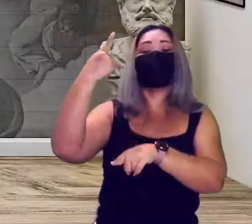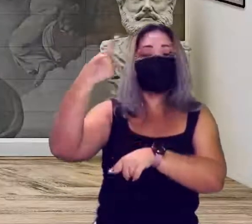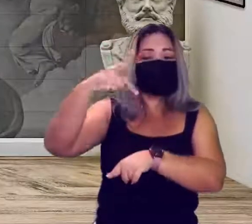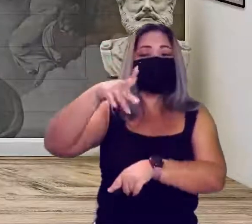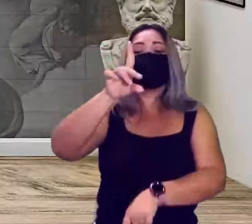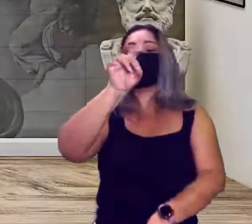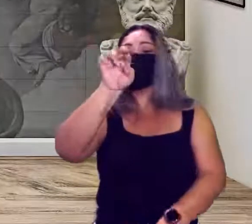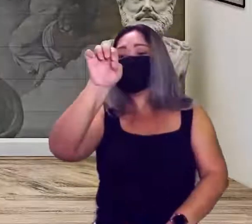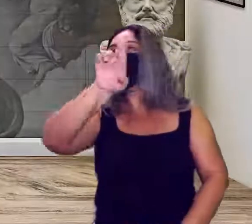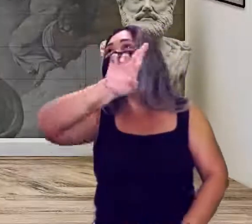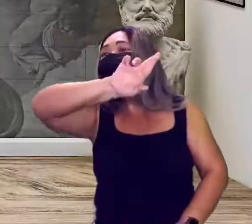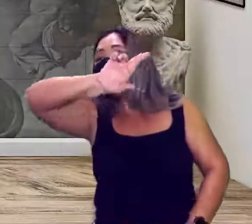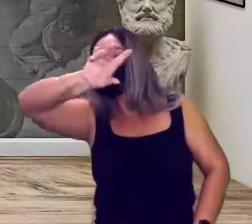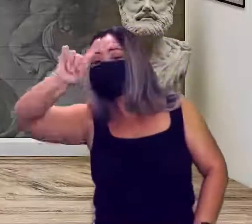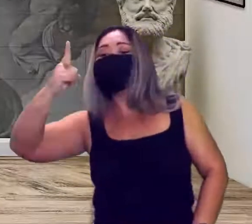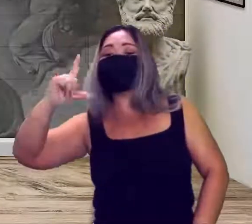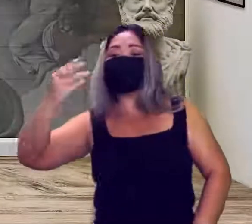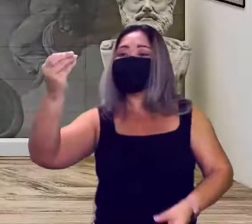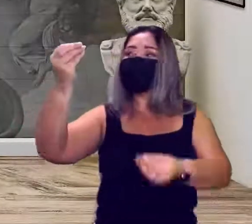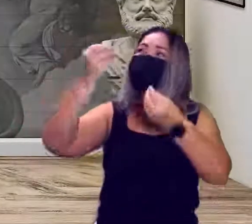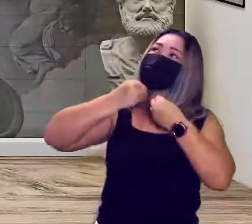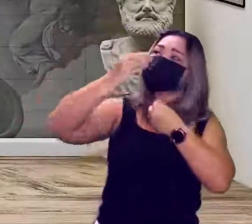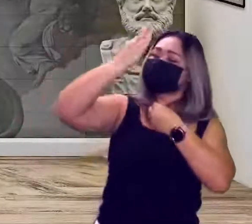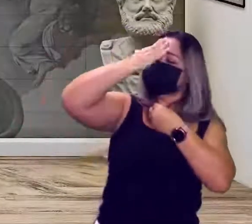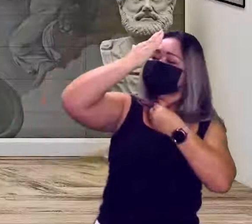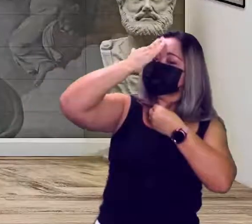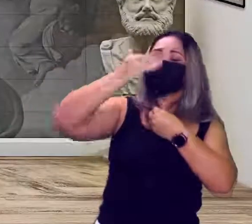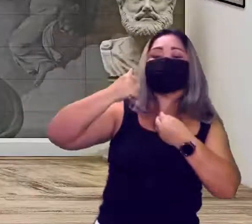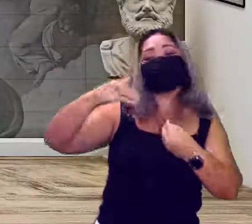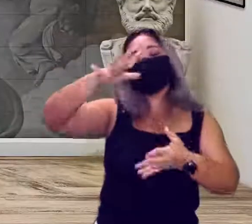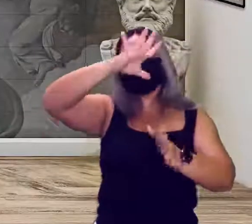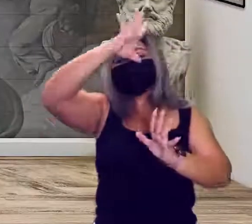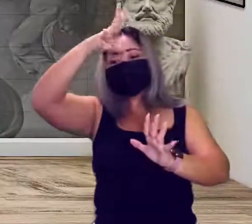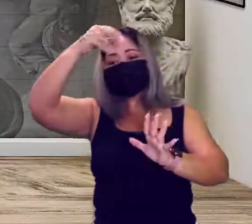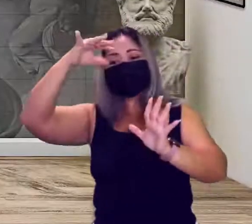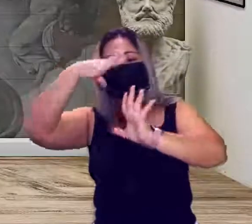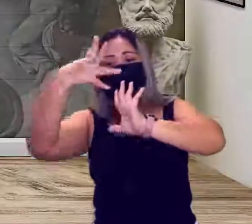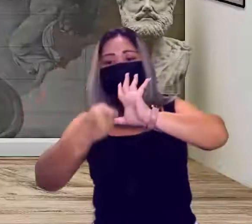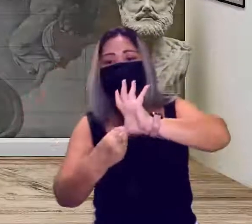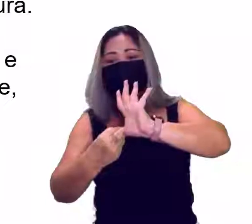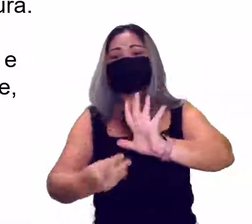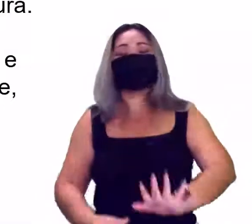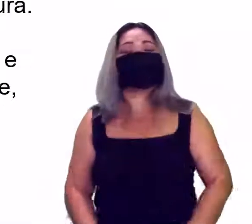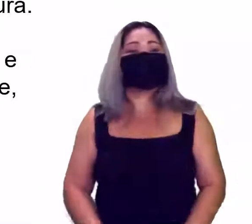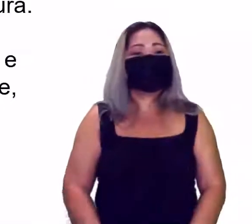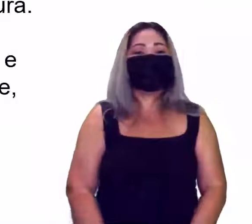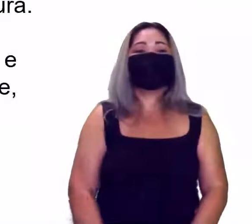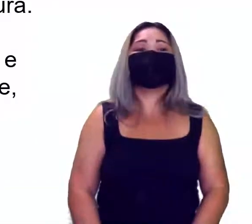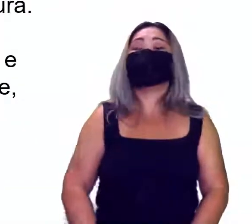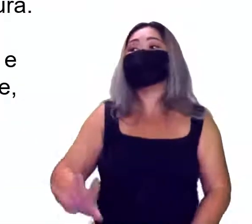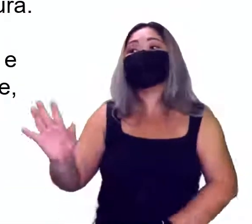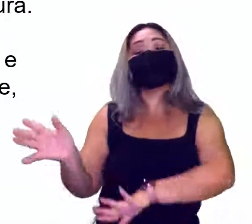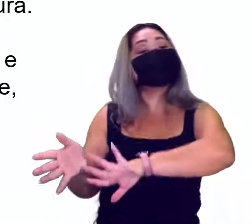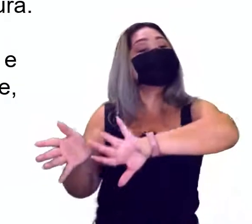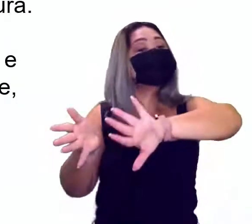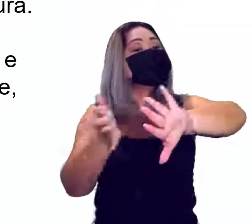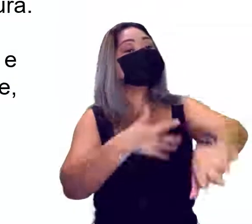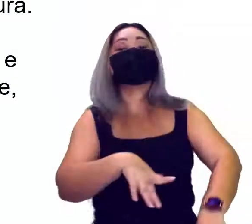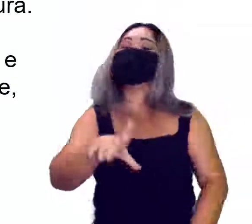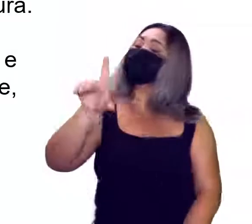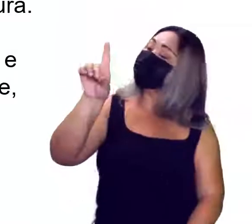essa ideia. Muito legal, no âmbito da Amazônia. Vamos lá, continuando. Próximo,